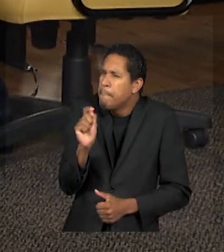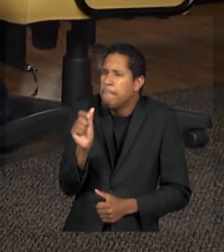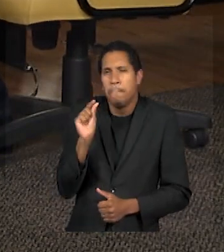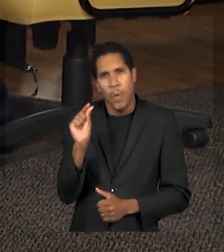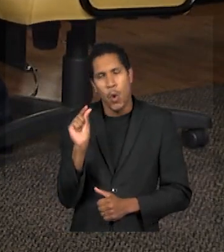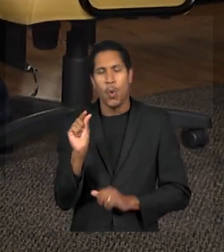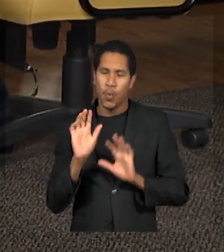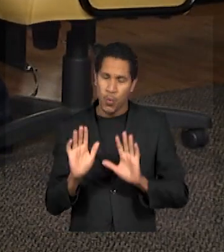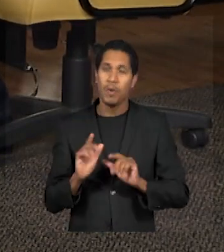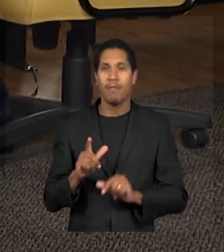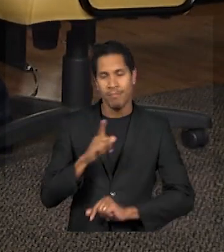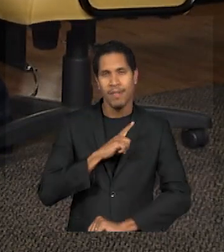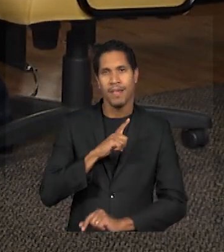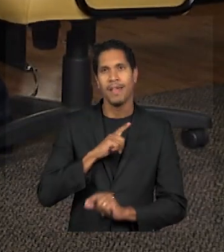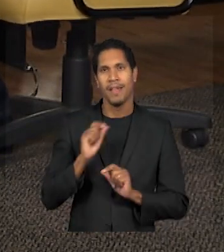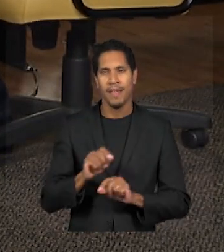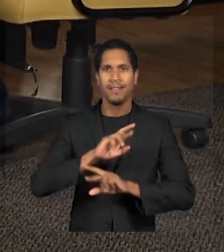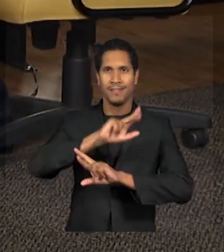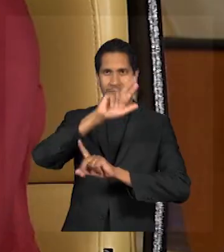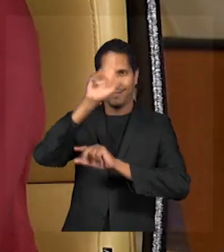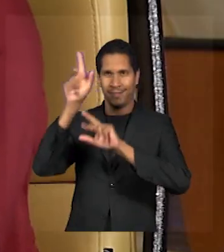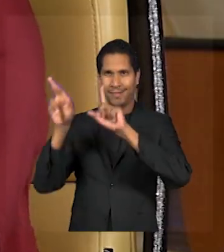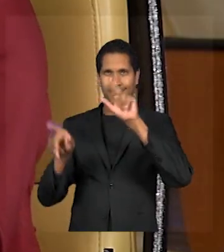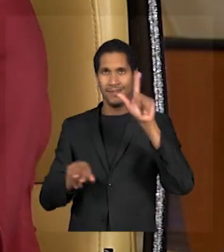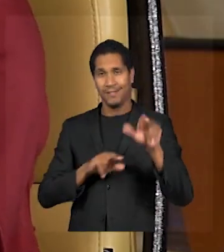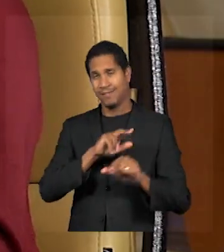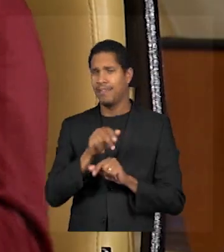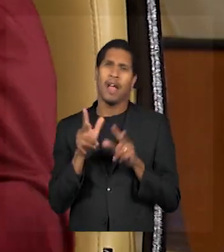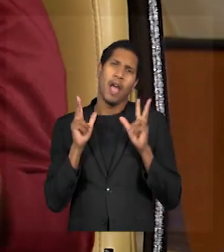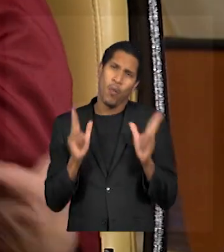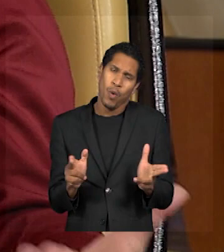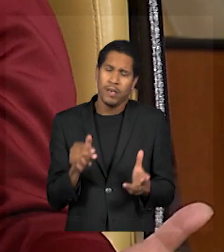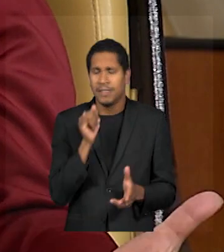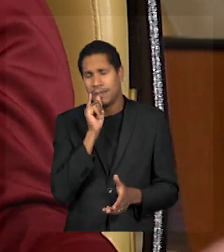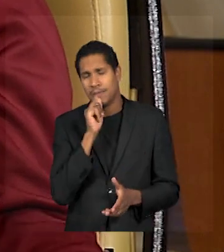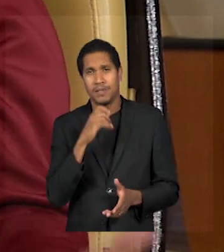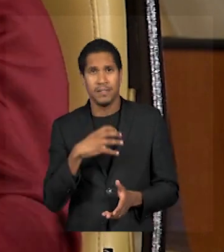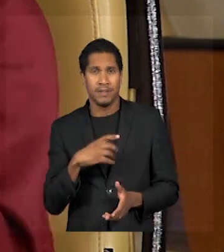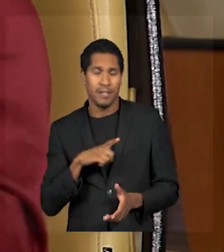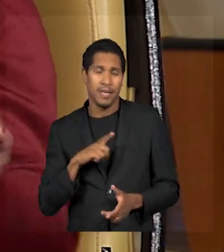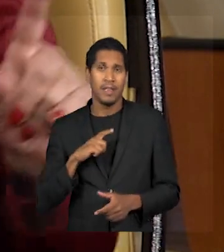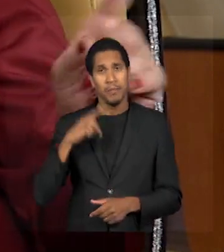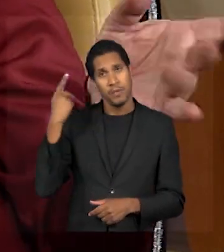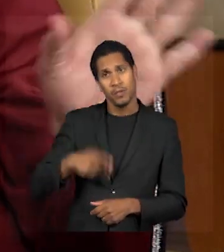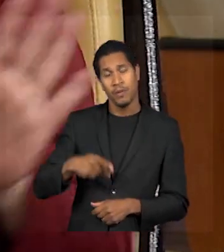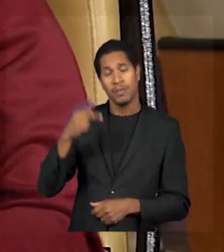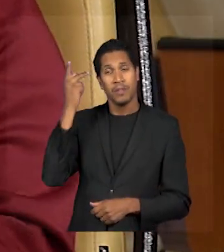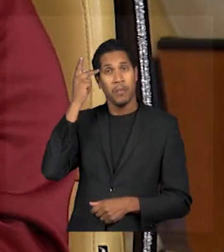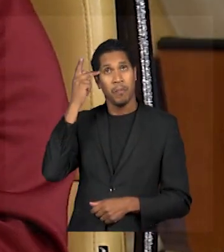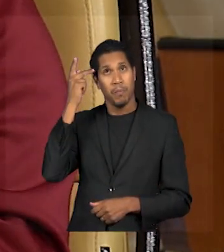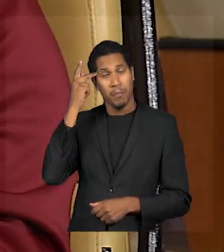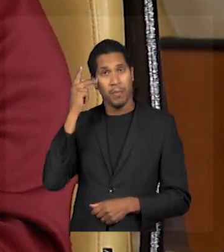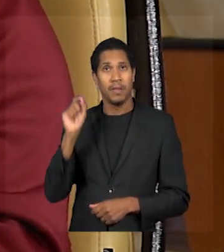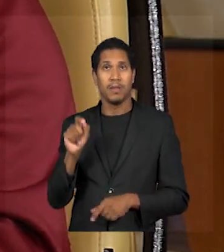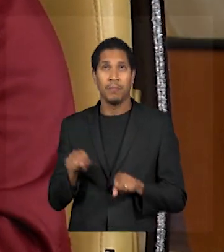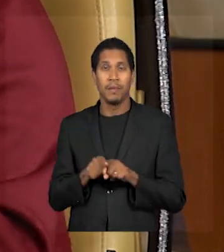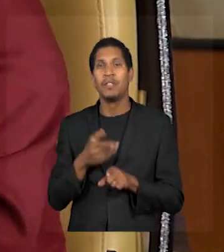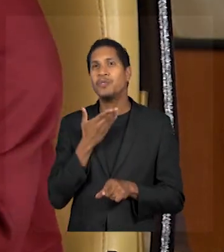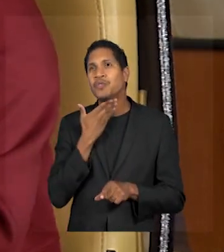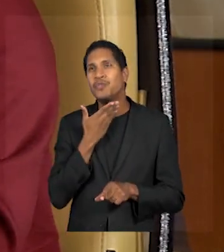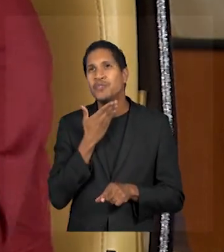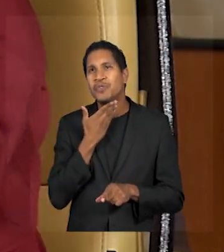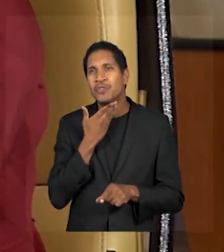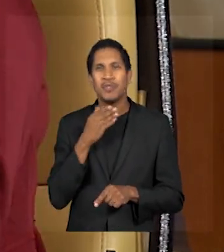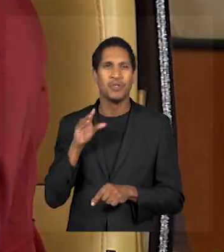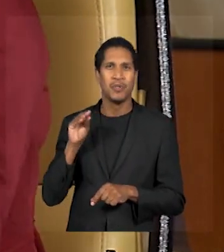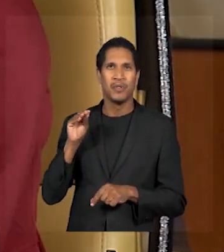pouco. Nós temos as regionalidades. Da mesma forma que os paulistas não têm sotaque, a gente não tem sotaque, né?